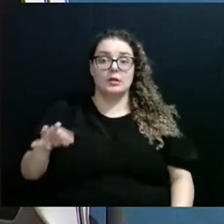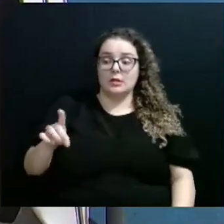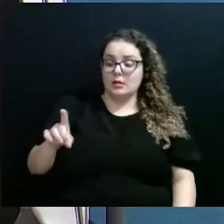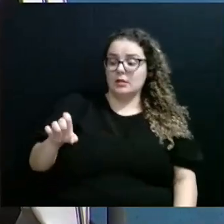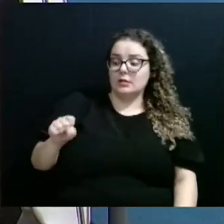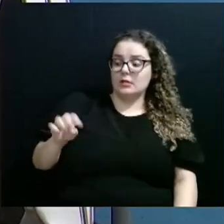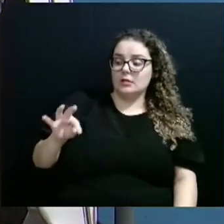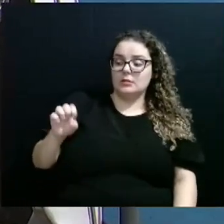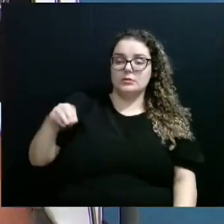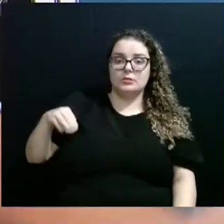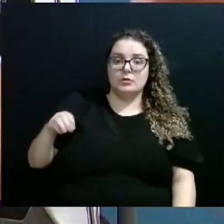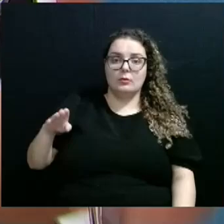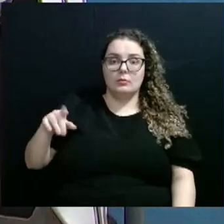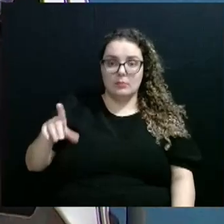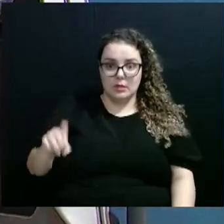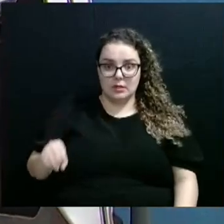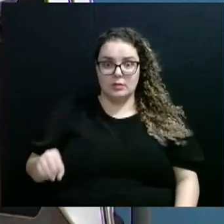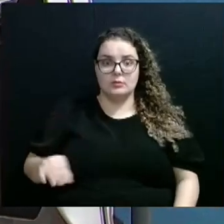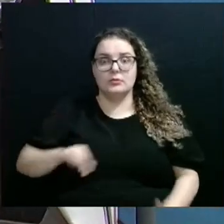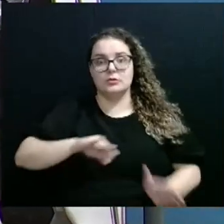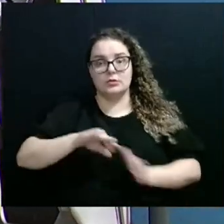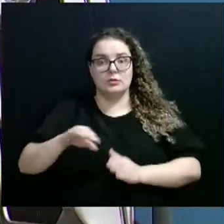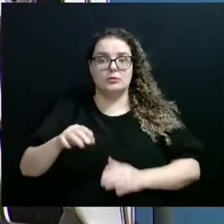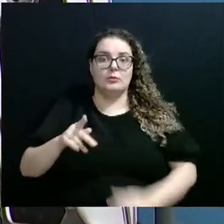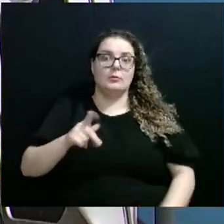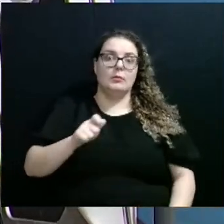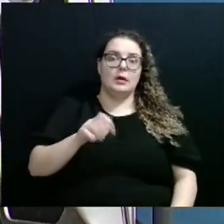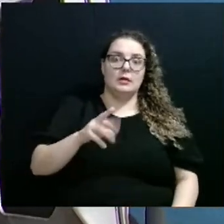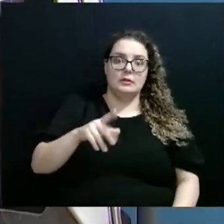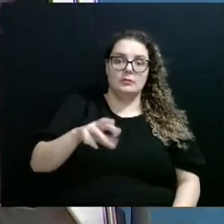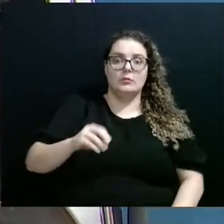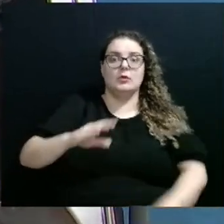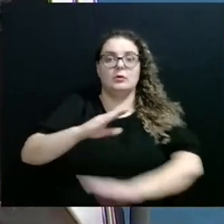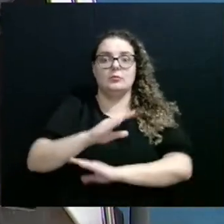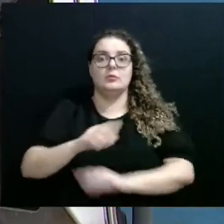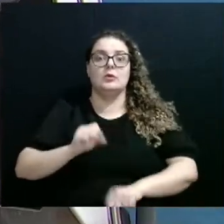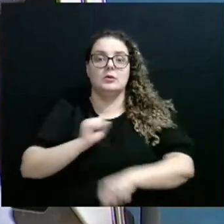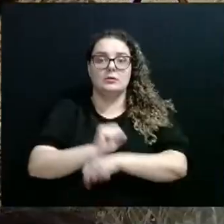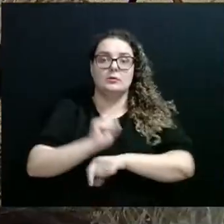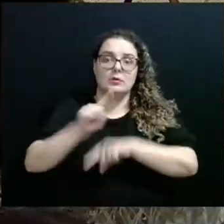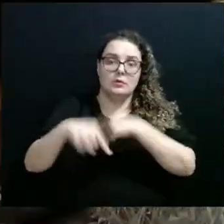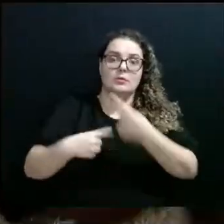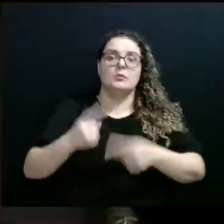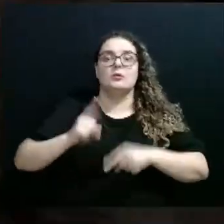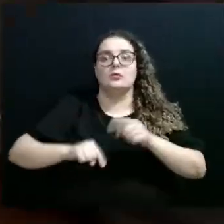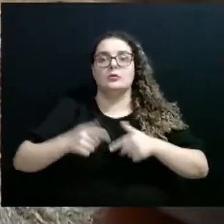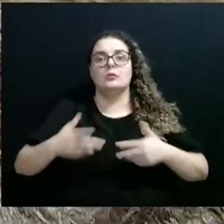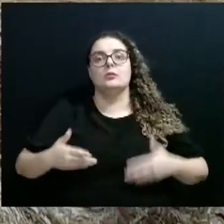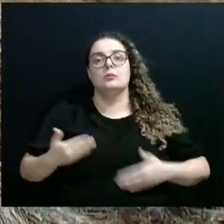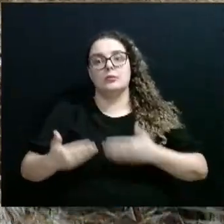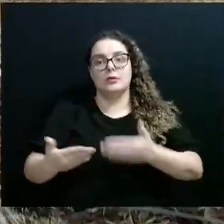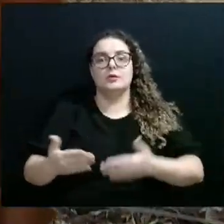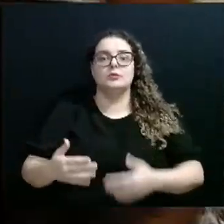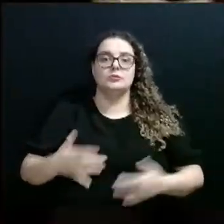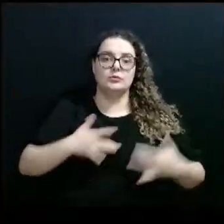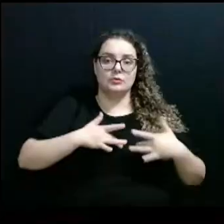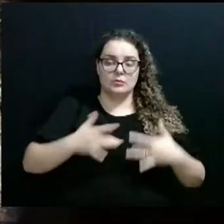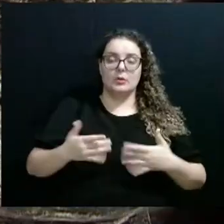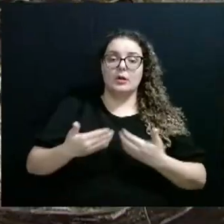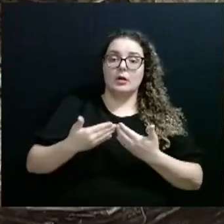casa e aguardando vir mais materiais para a gente fazer mais processos de doação. A abertura de um edital